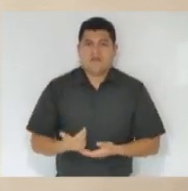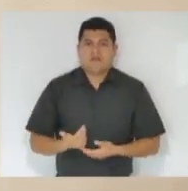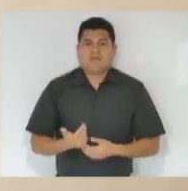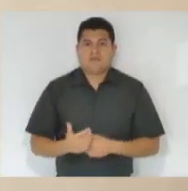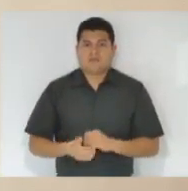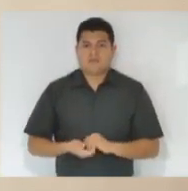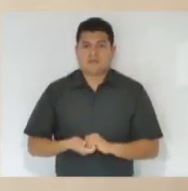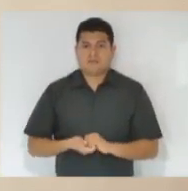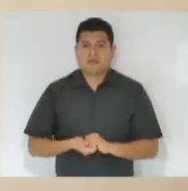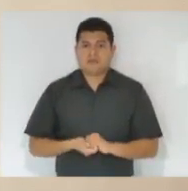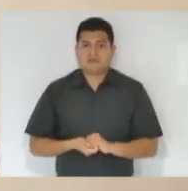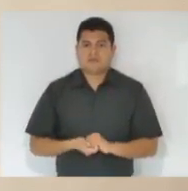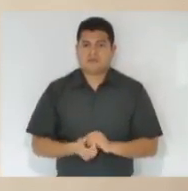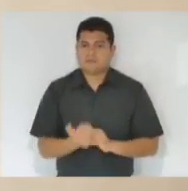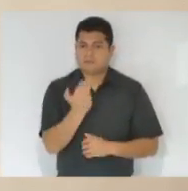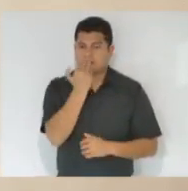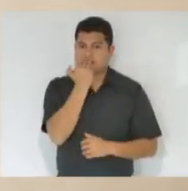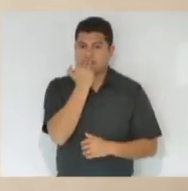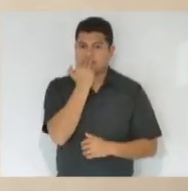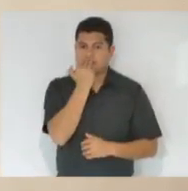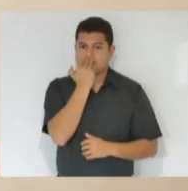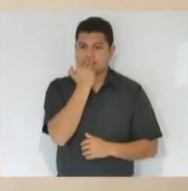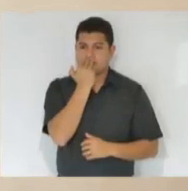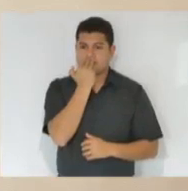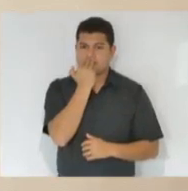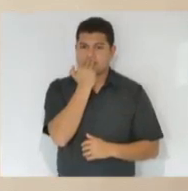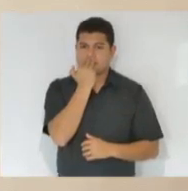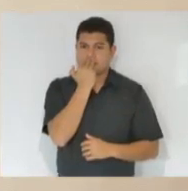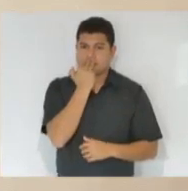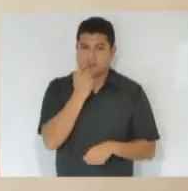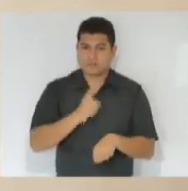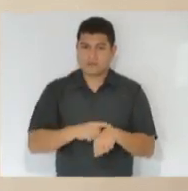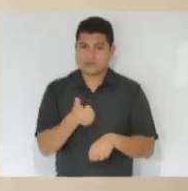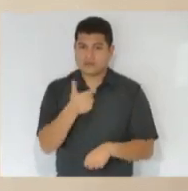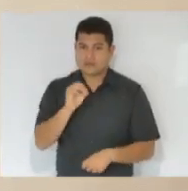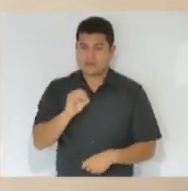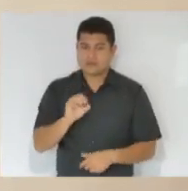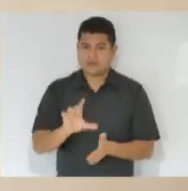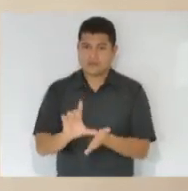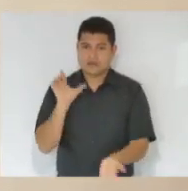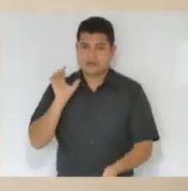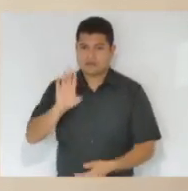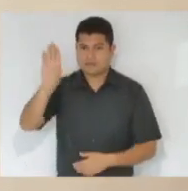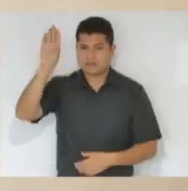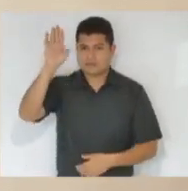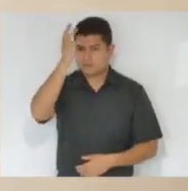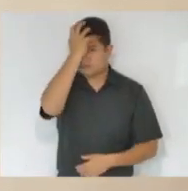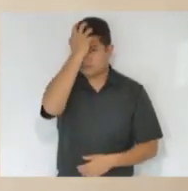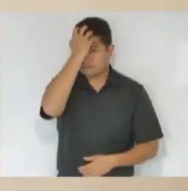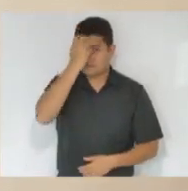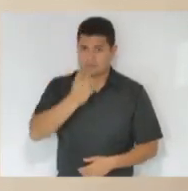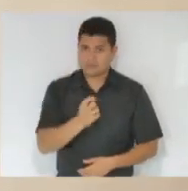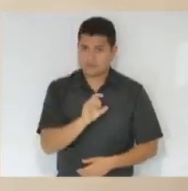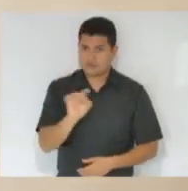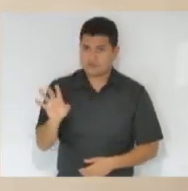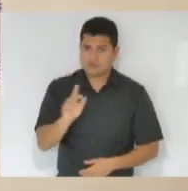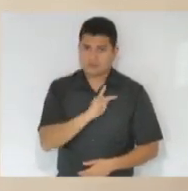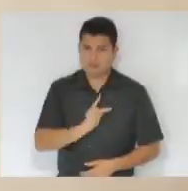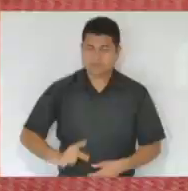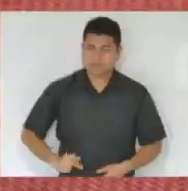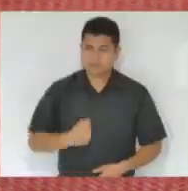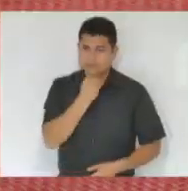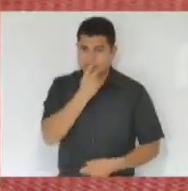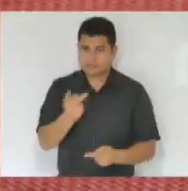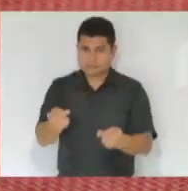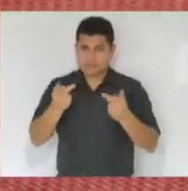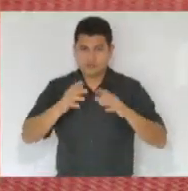a palavra por até 10 minutos. Antes, porém, tem a palavra pela ordem, deputado Ismael. Senhor presidente, dar boas-vindas a